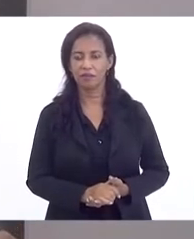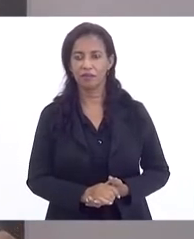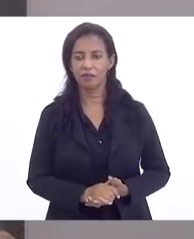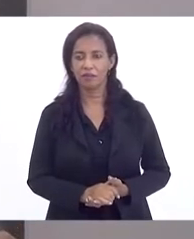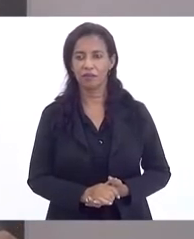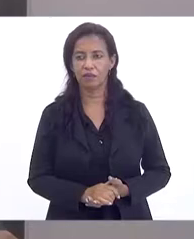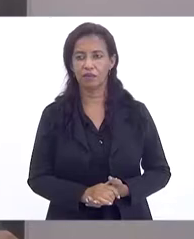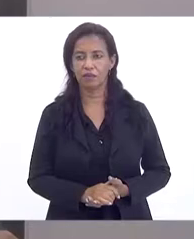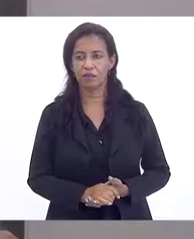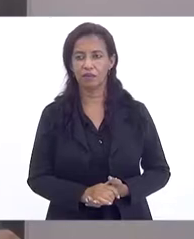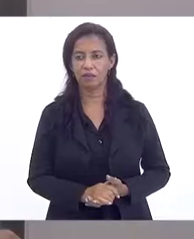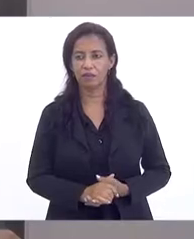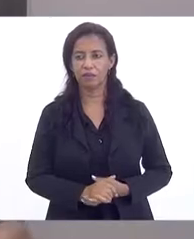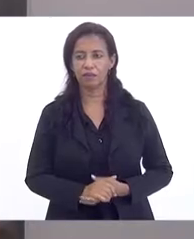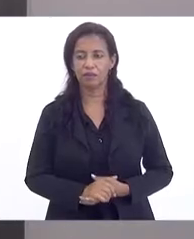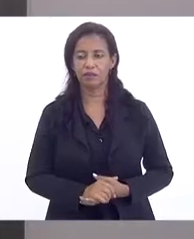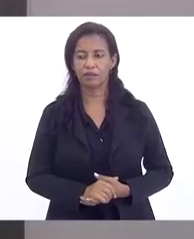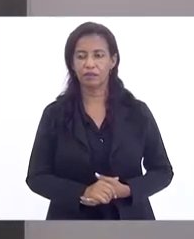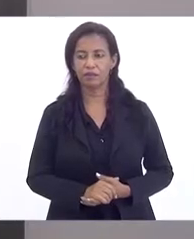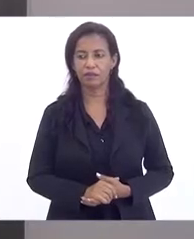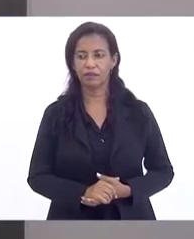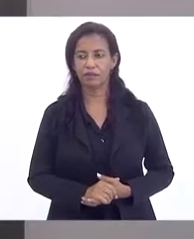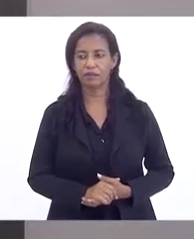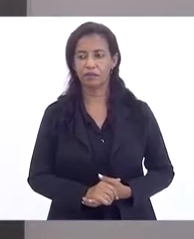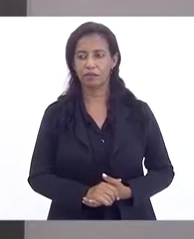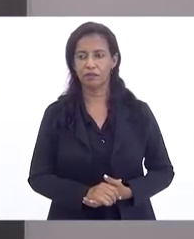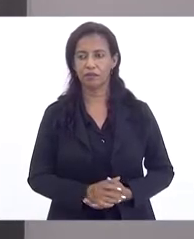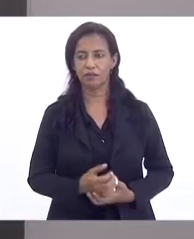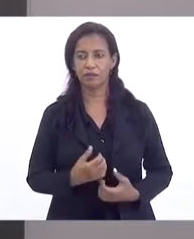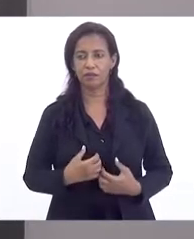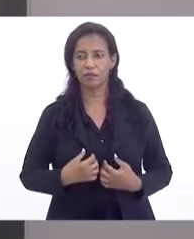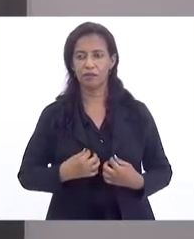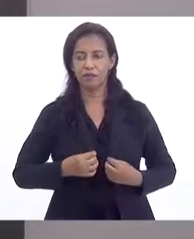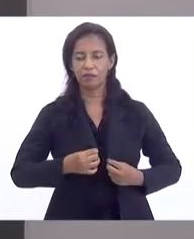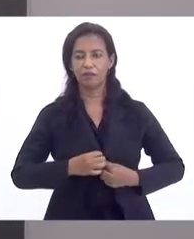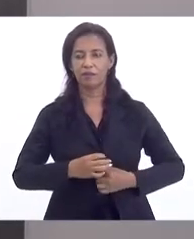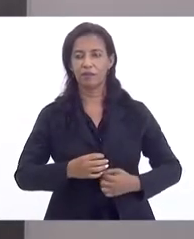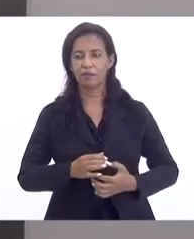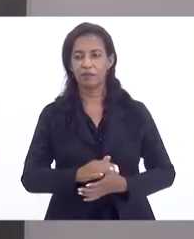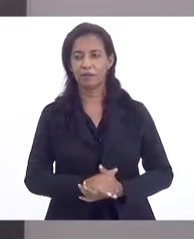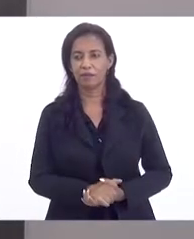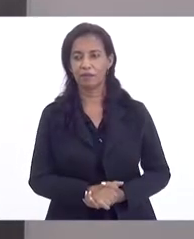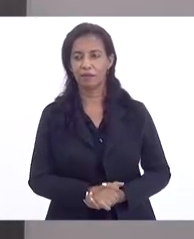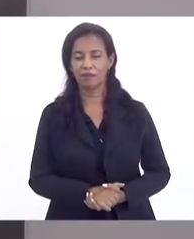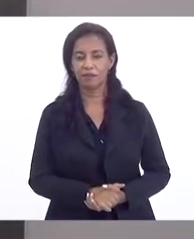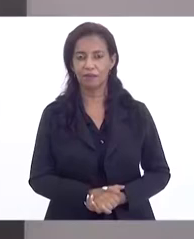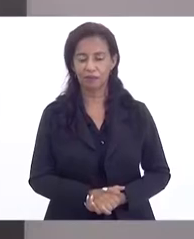Isso. Não, é verdade. É verdade, é verdade. Não,